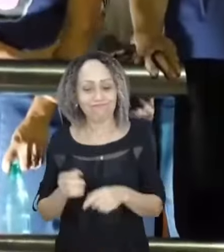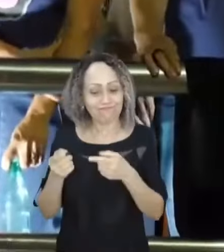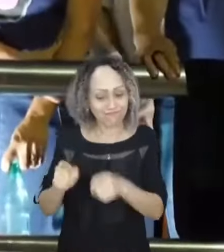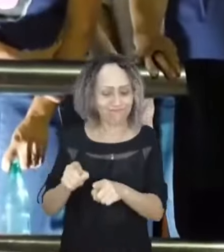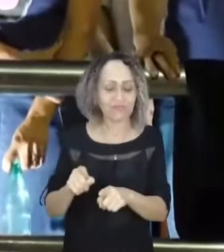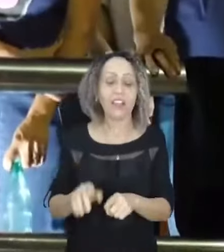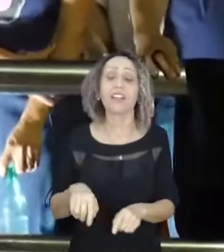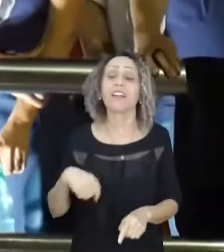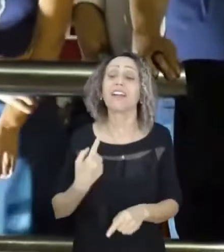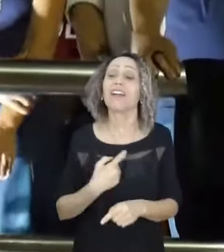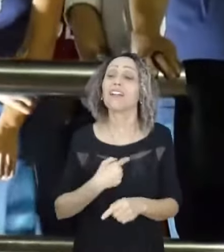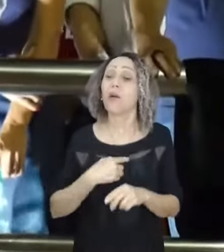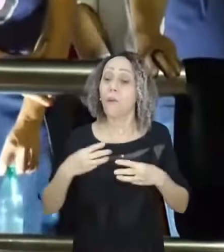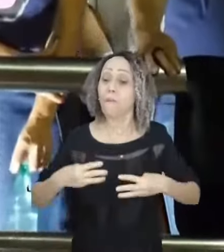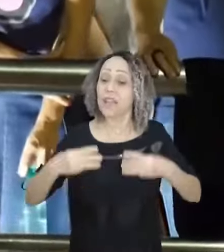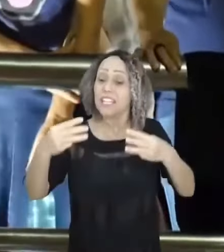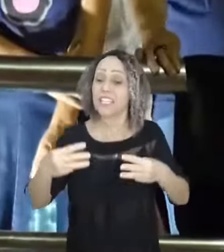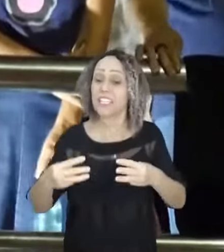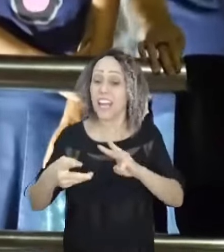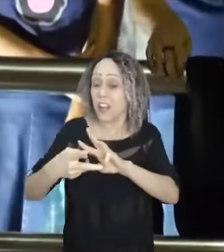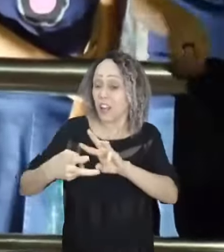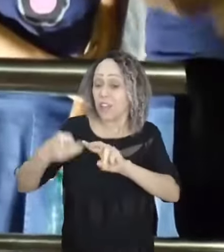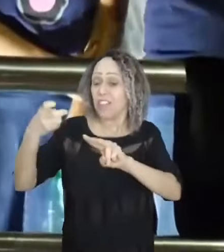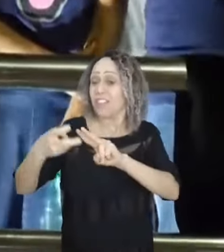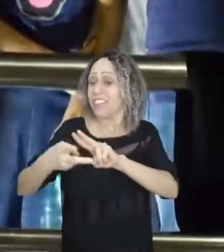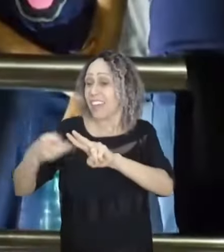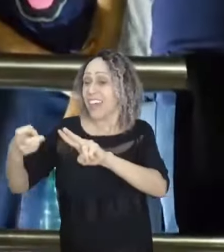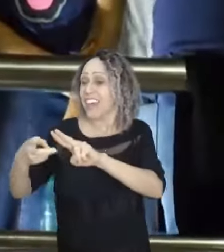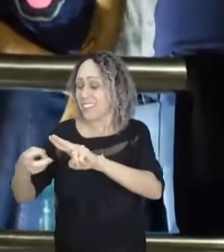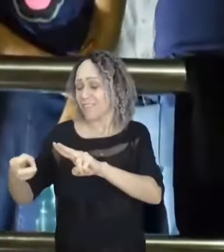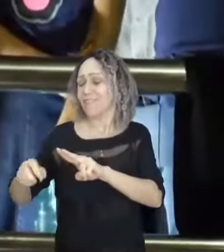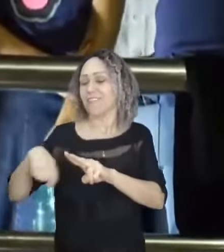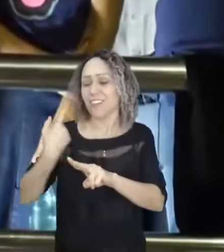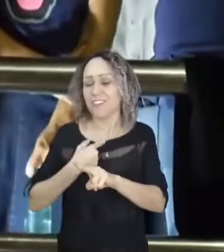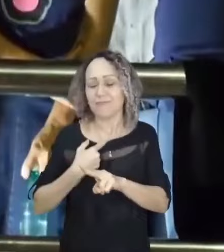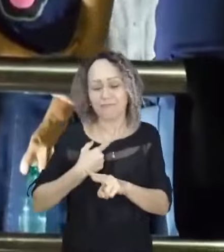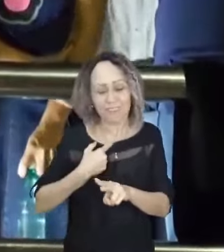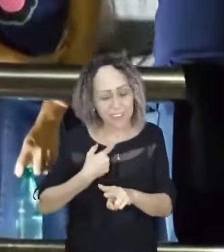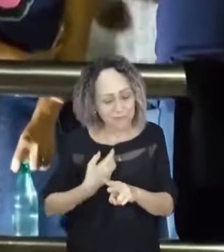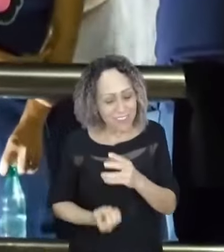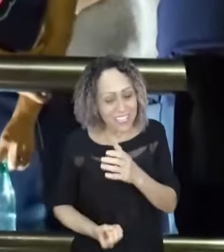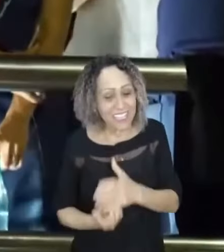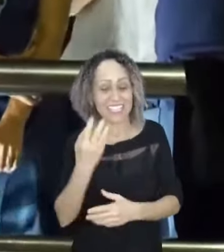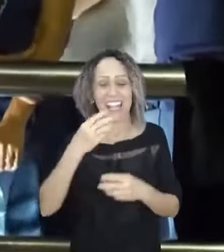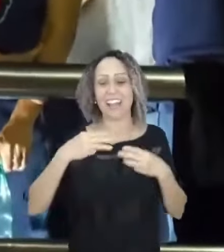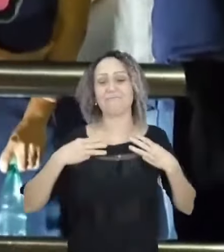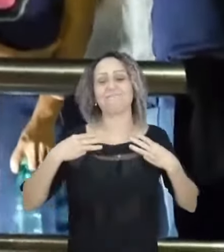dos Povos Originários. Vai ter um indígena ministro nesse país.